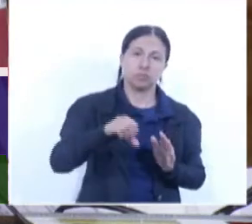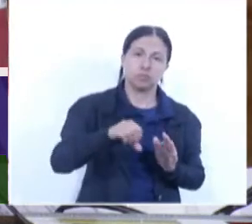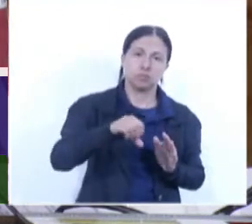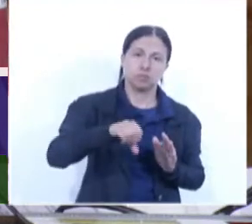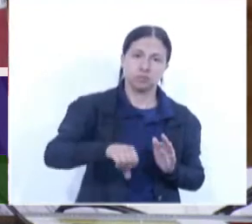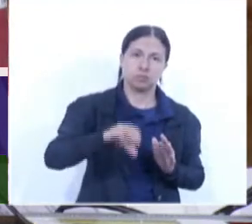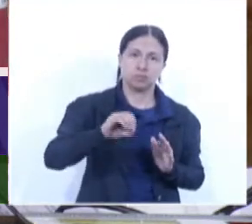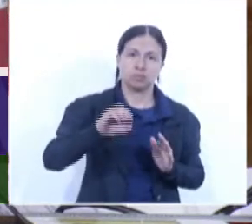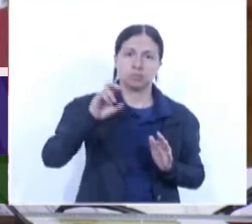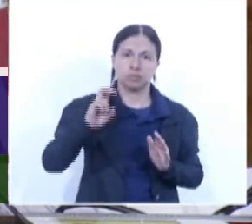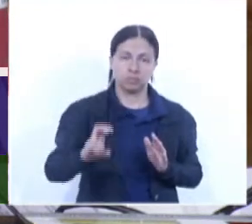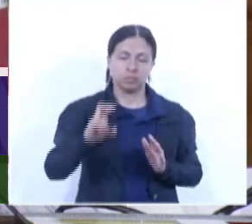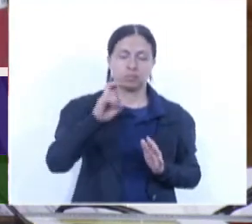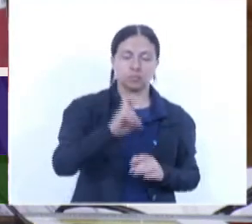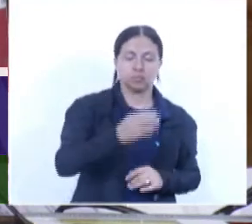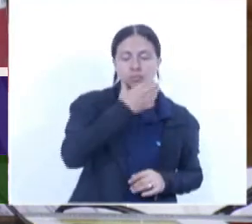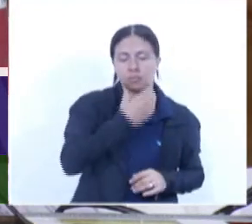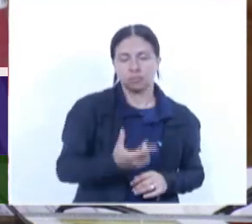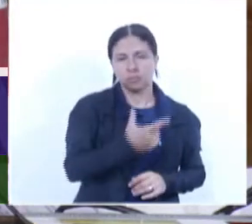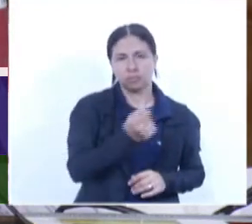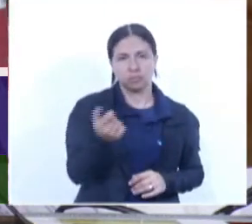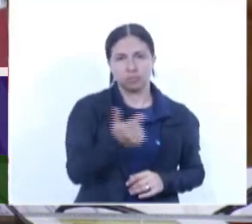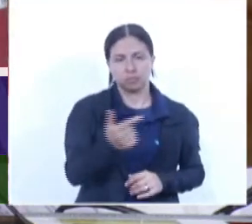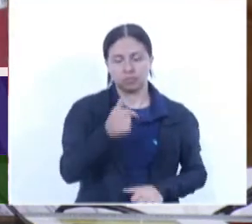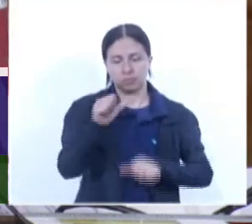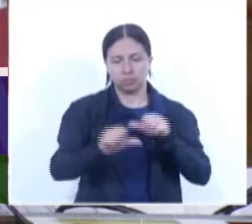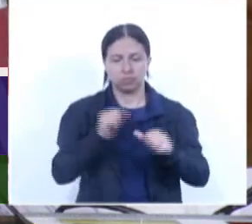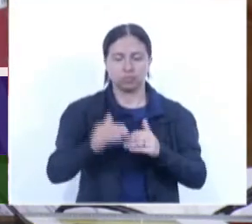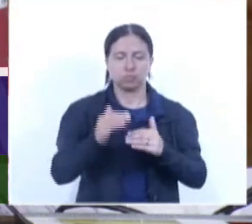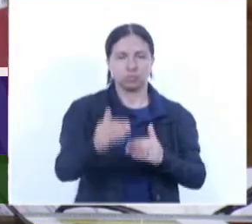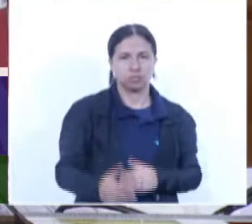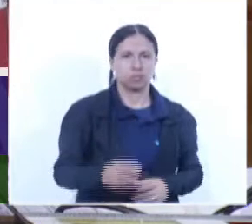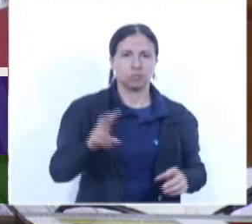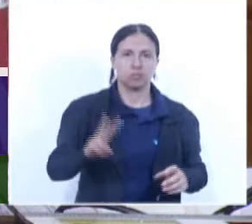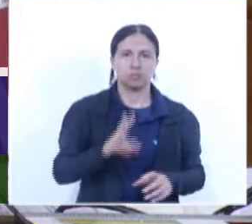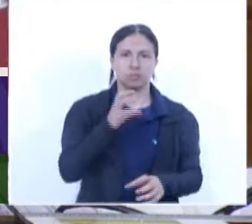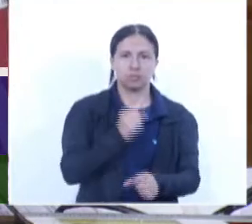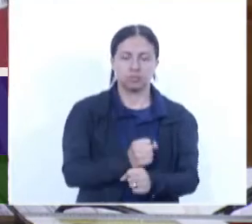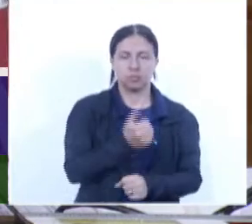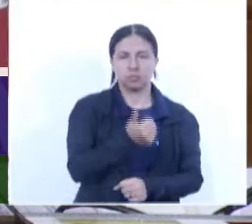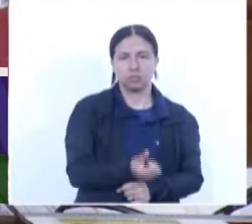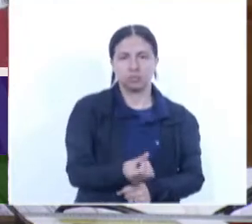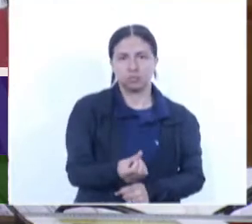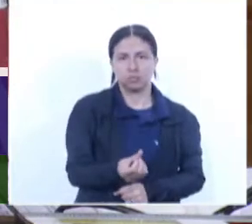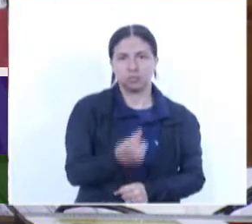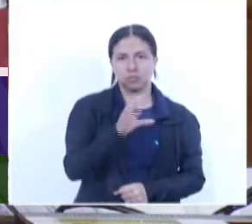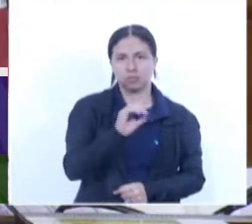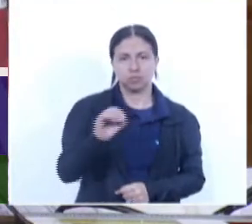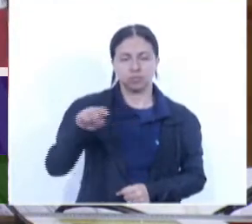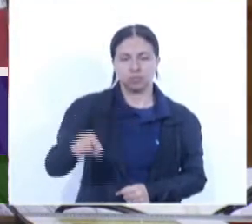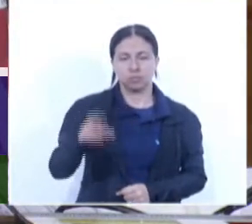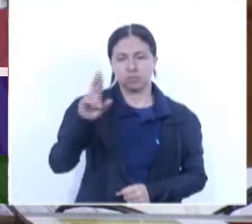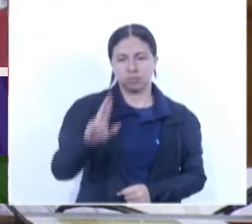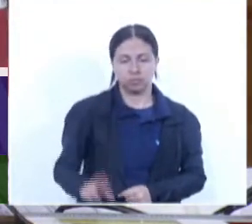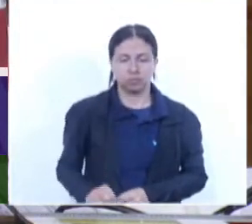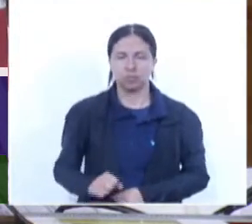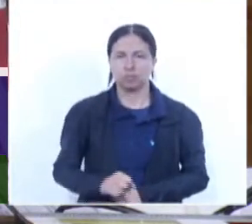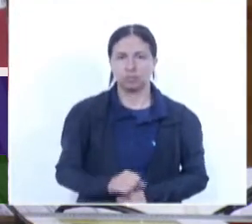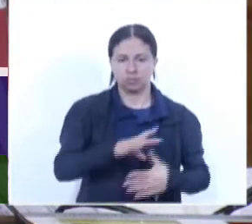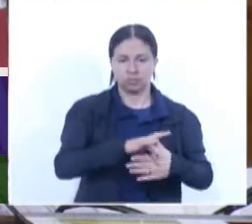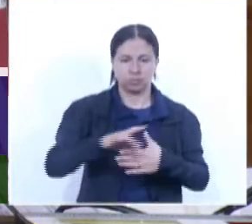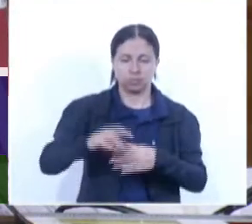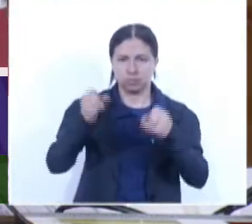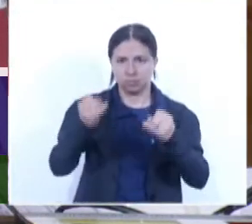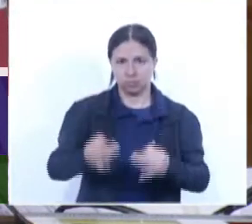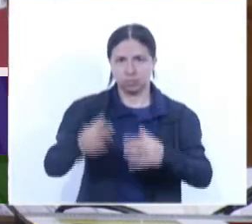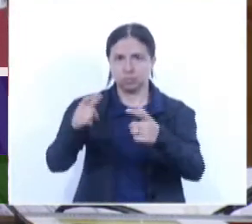5 de dezembro de 2022 e suas alterações no valor de r$ 600 mil reais as entidades descrita nos anexos dessa lei achei que